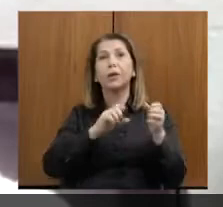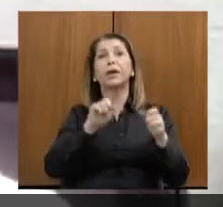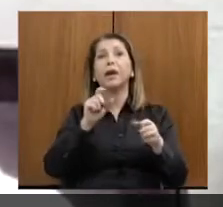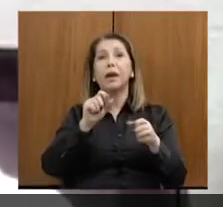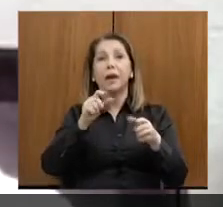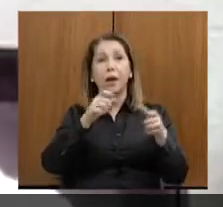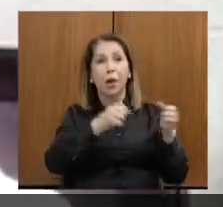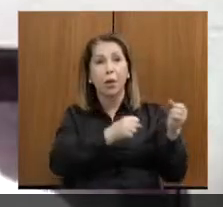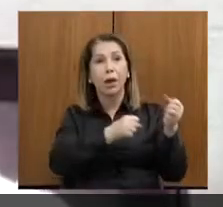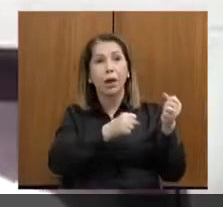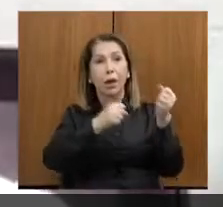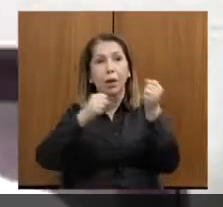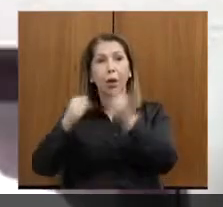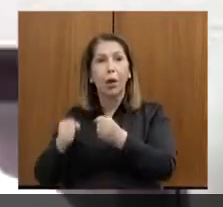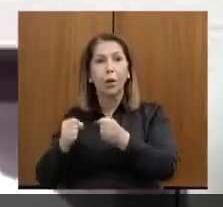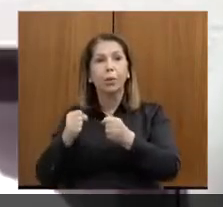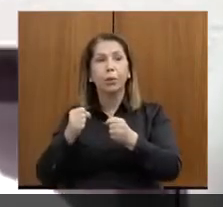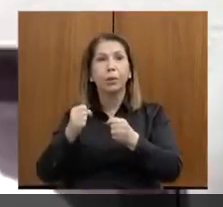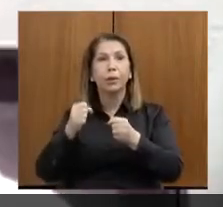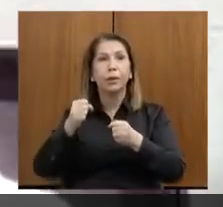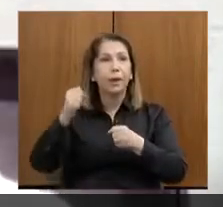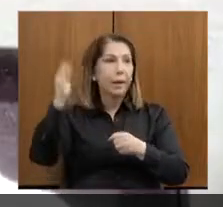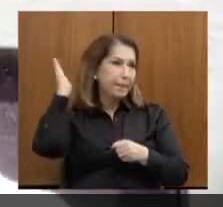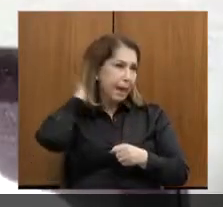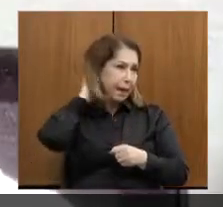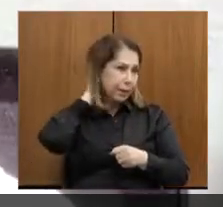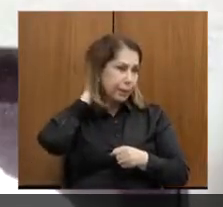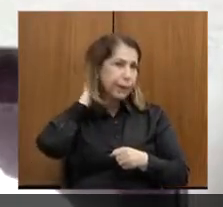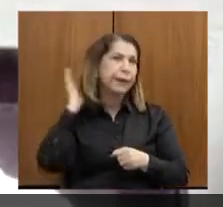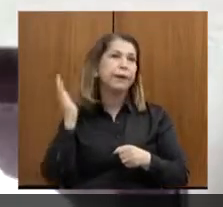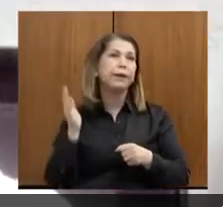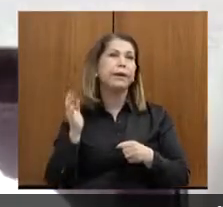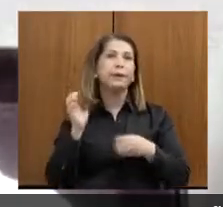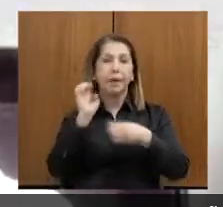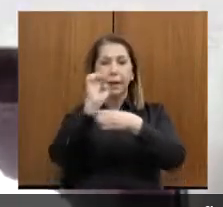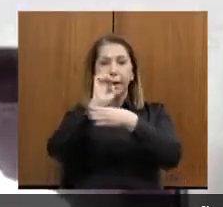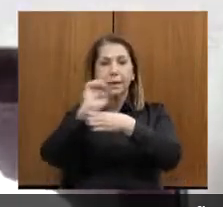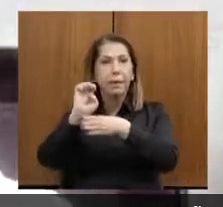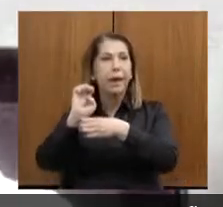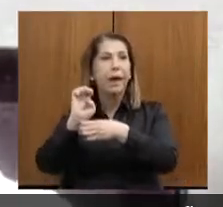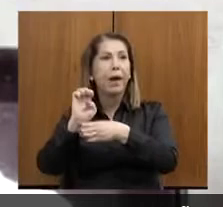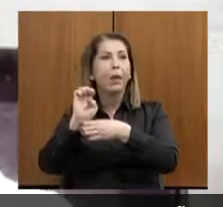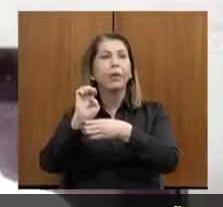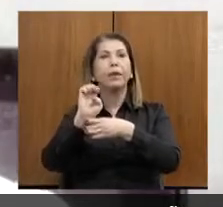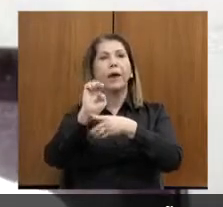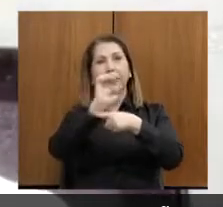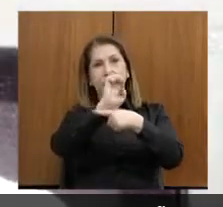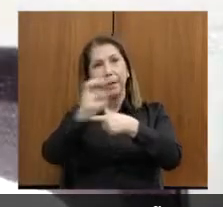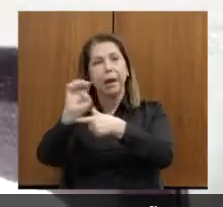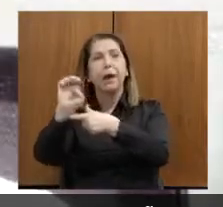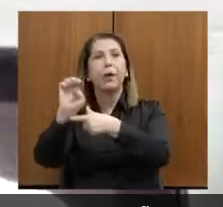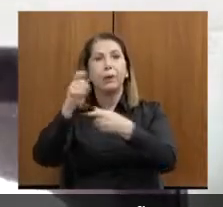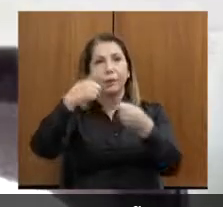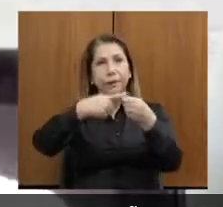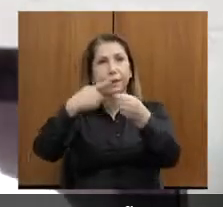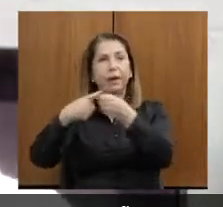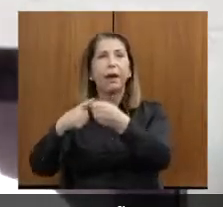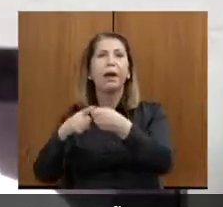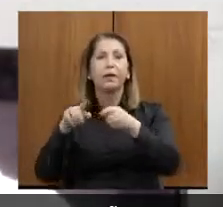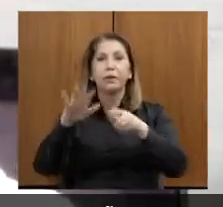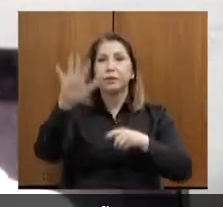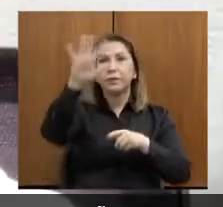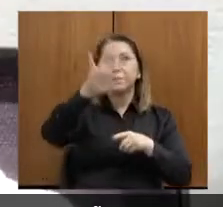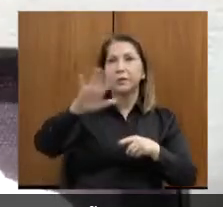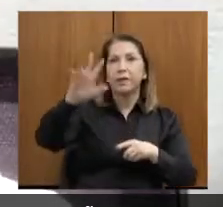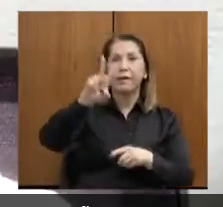existem em Pará de Minas Esmeralda e é das histórias dos quilombos que existem no Vale do Jequitinhonha beijo